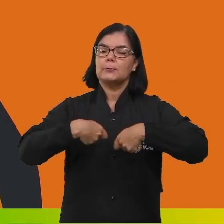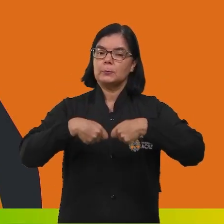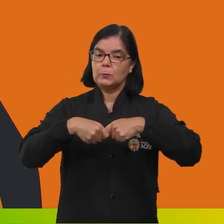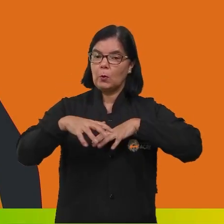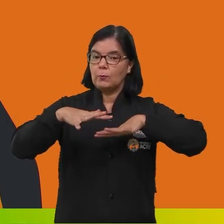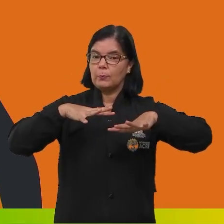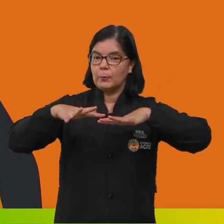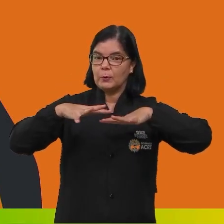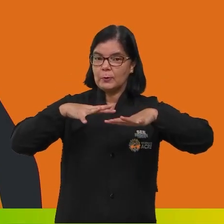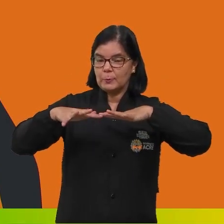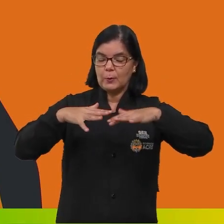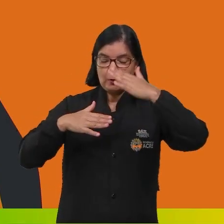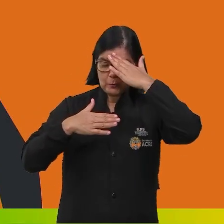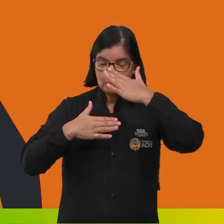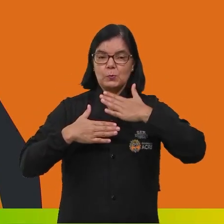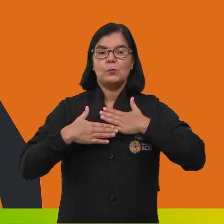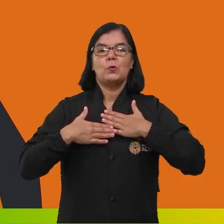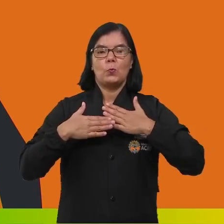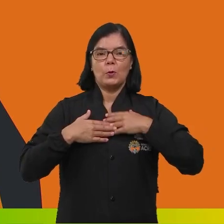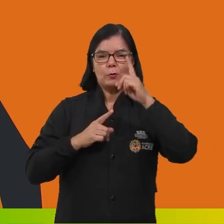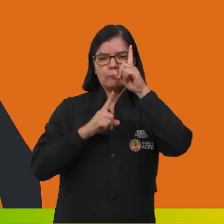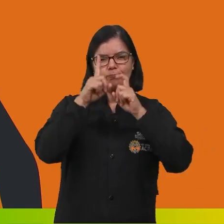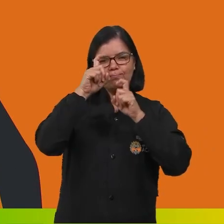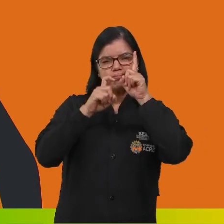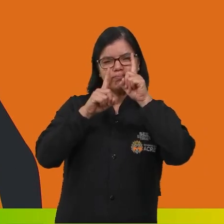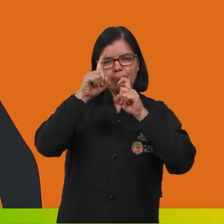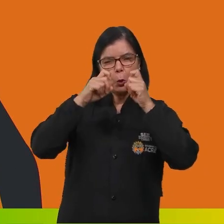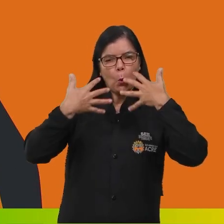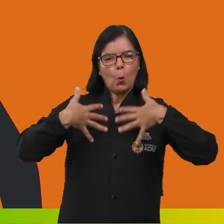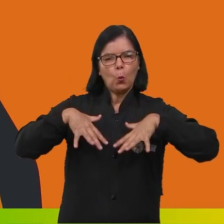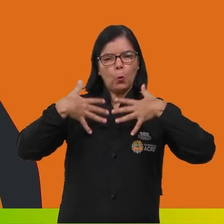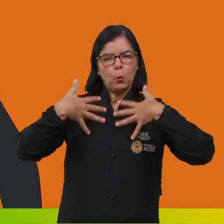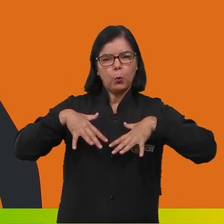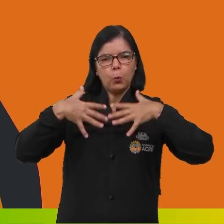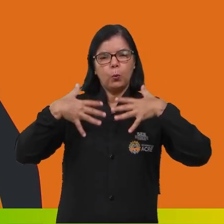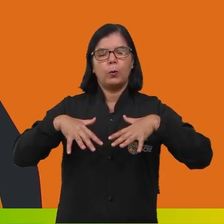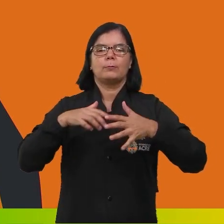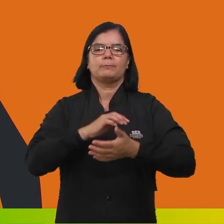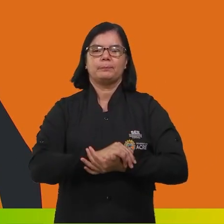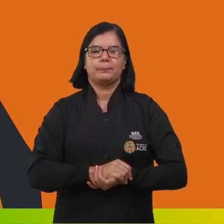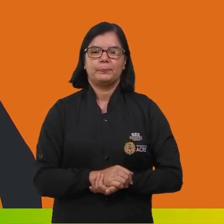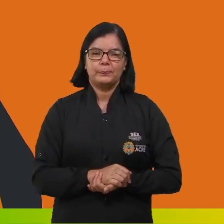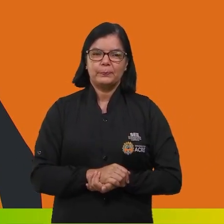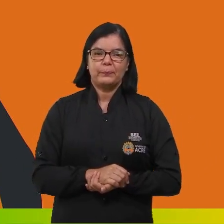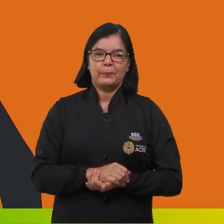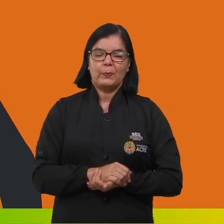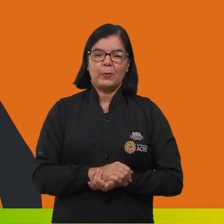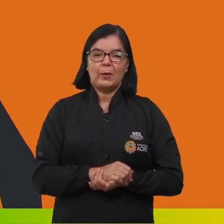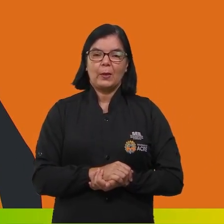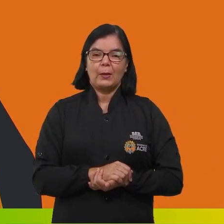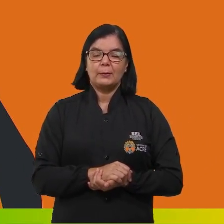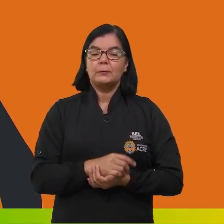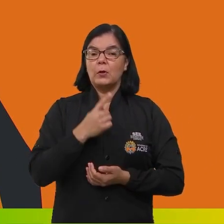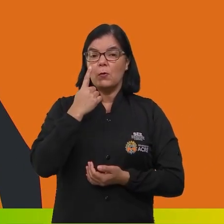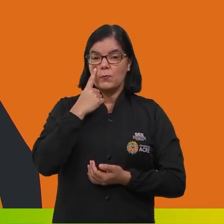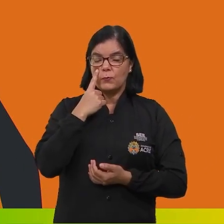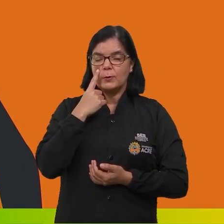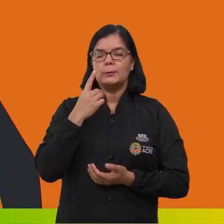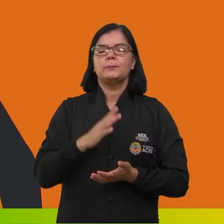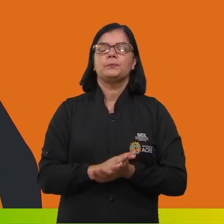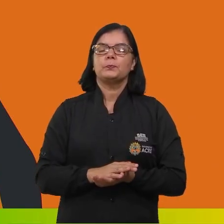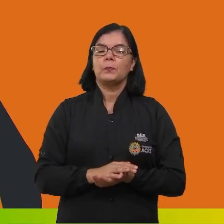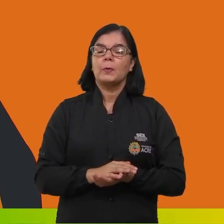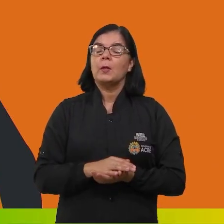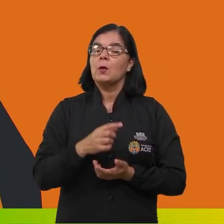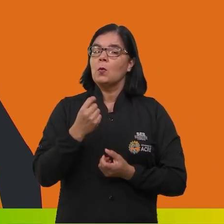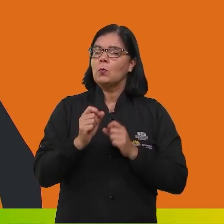precisos, movimentos corporais, expressões faciais intensas. Então, vamos observar